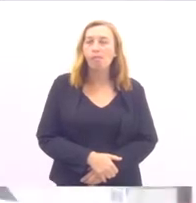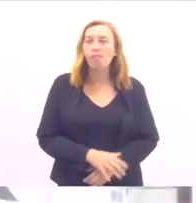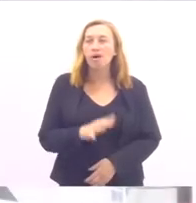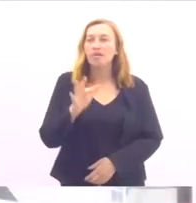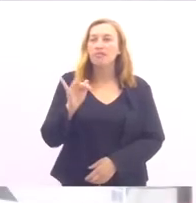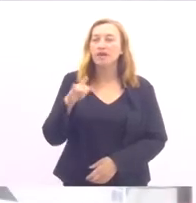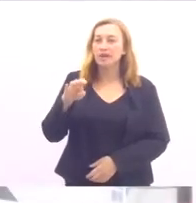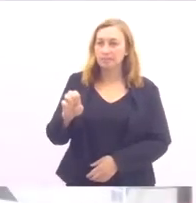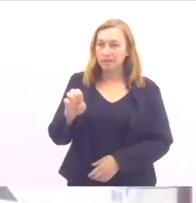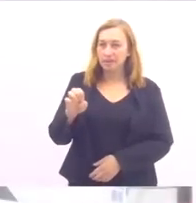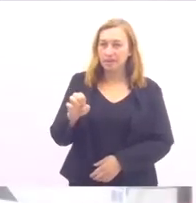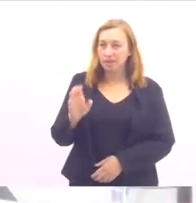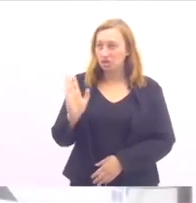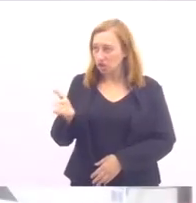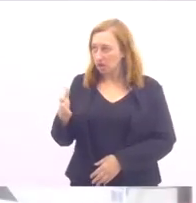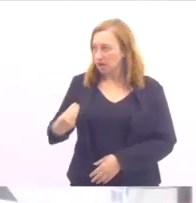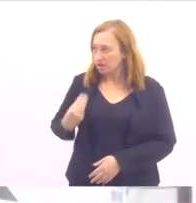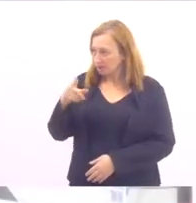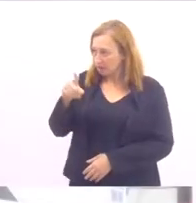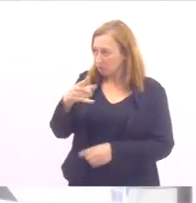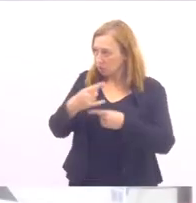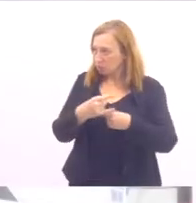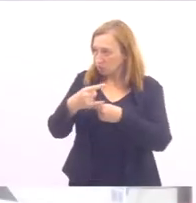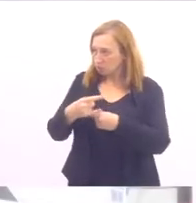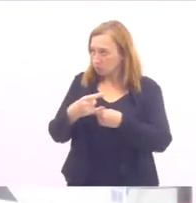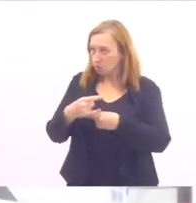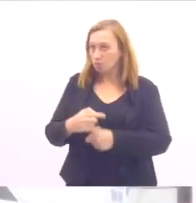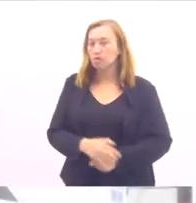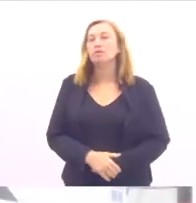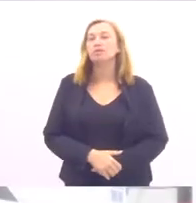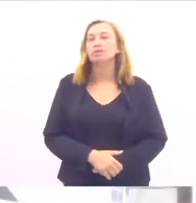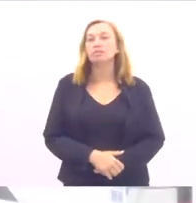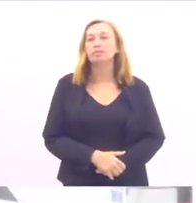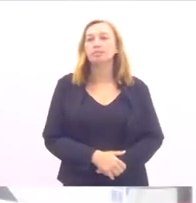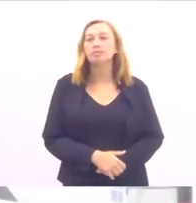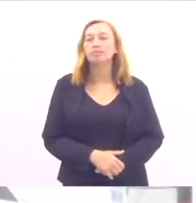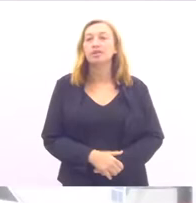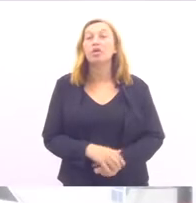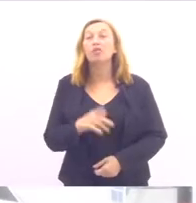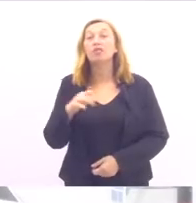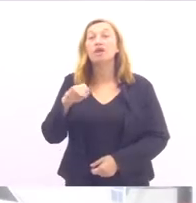Felipe Campelo está já presente no Zoom? O Felipe